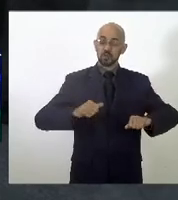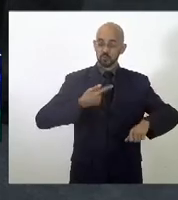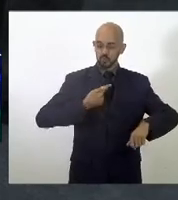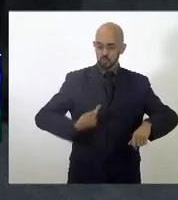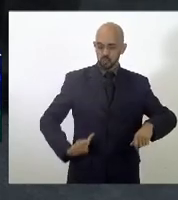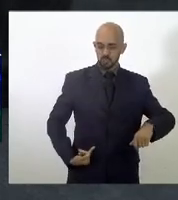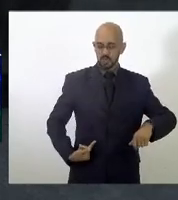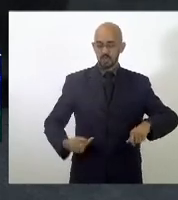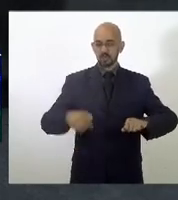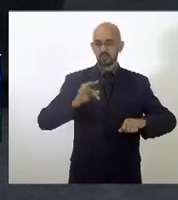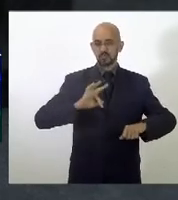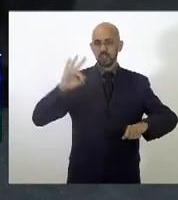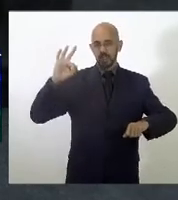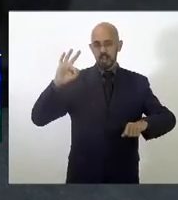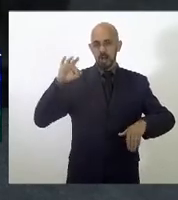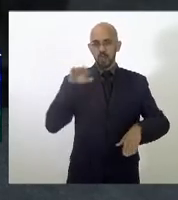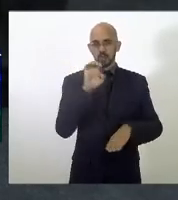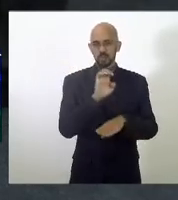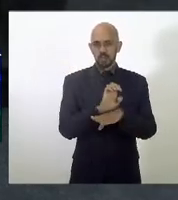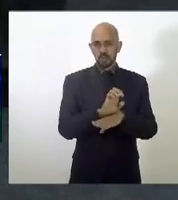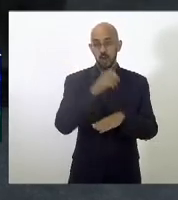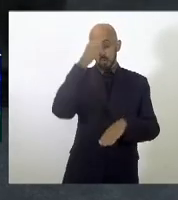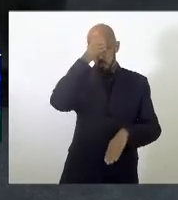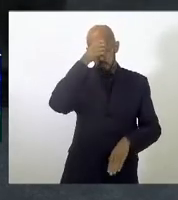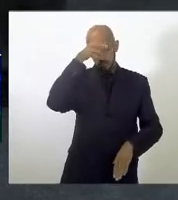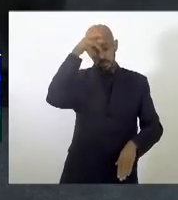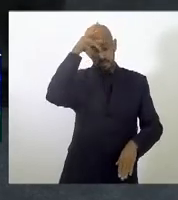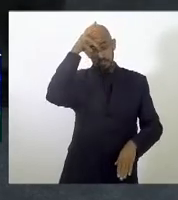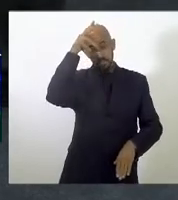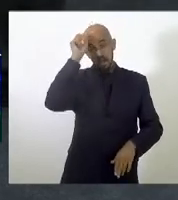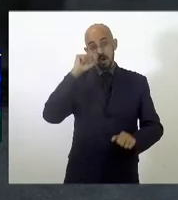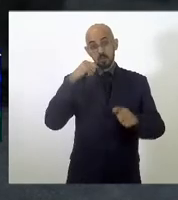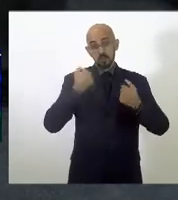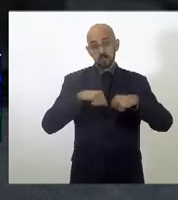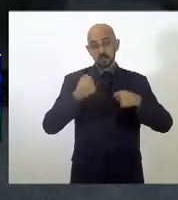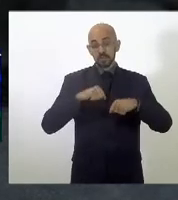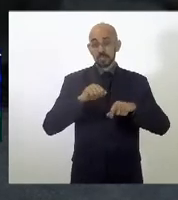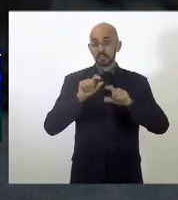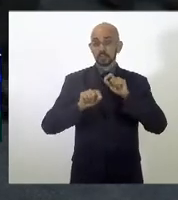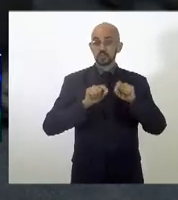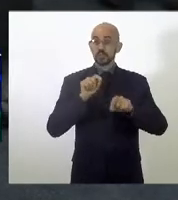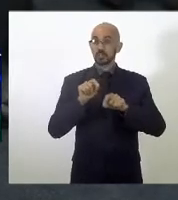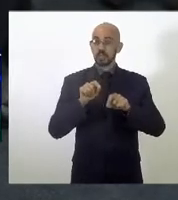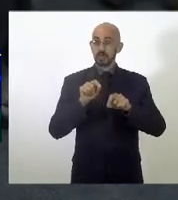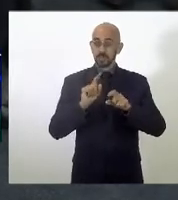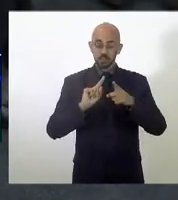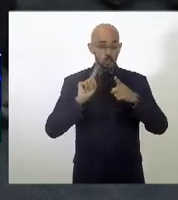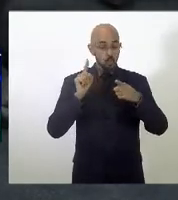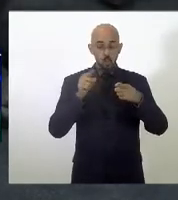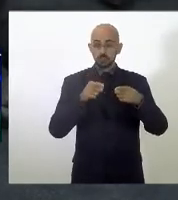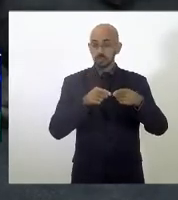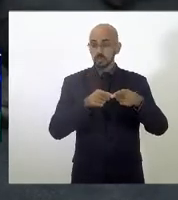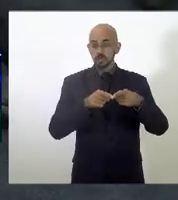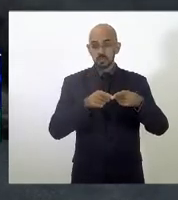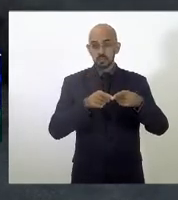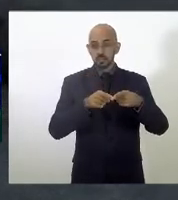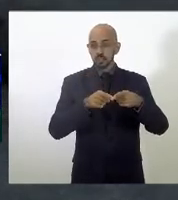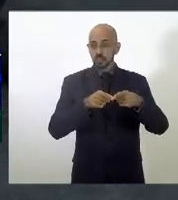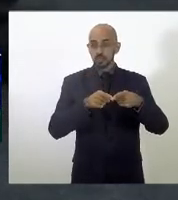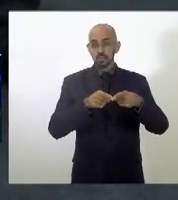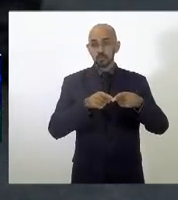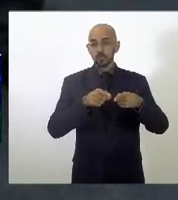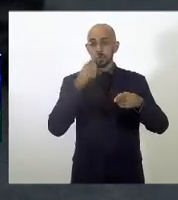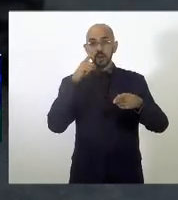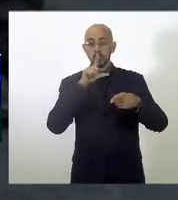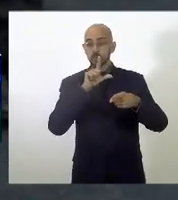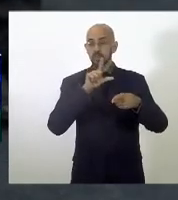governos federal, estadual e municipal têm que ter foco enfoque central para esse tipo de